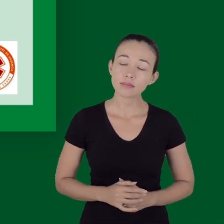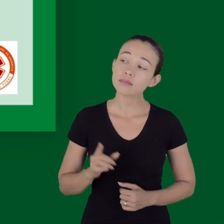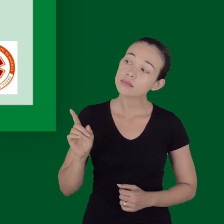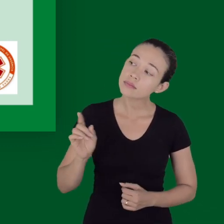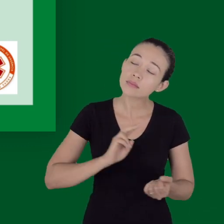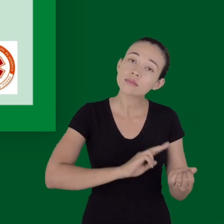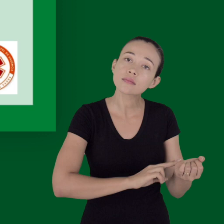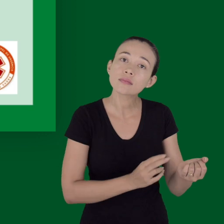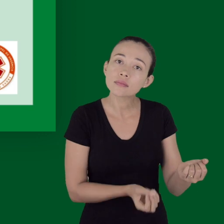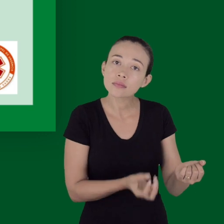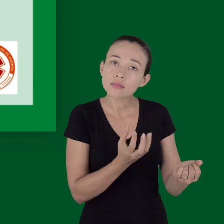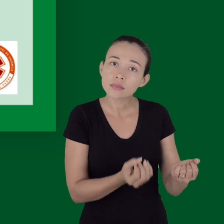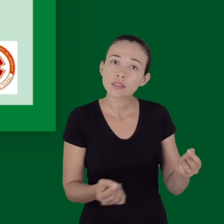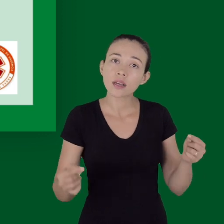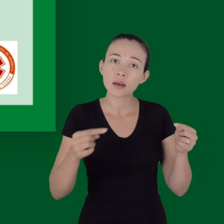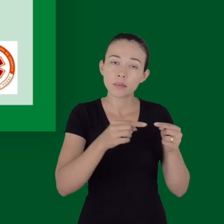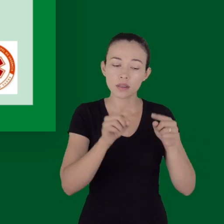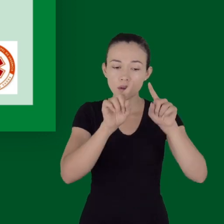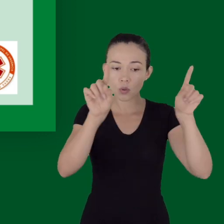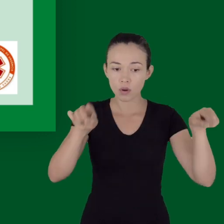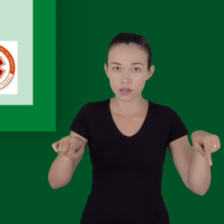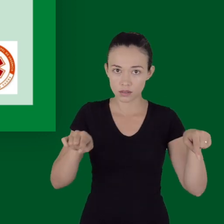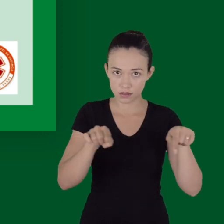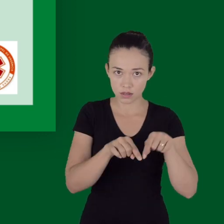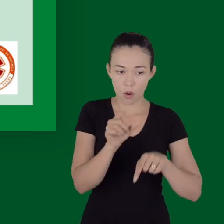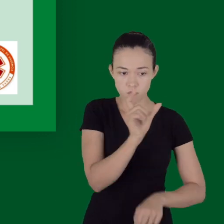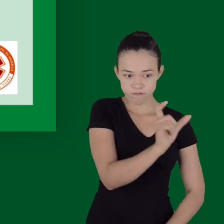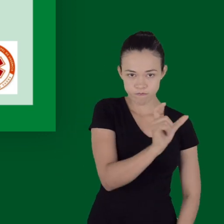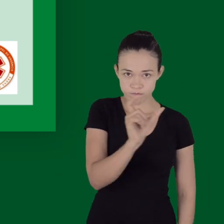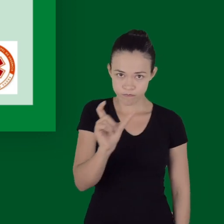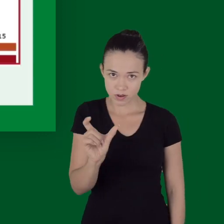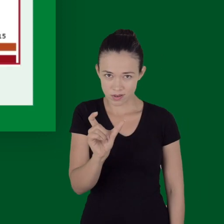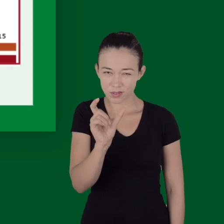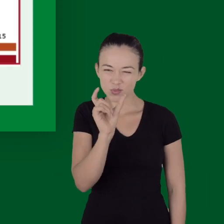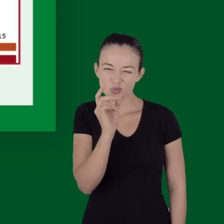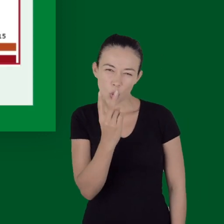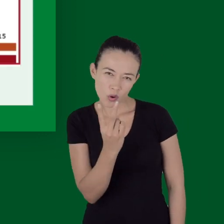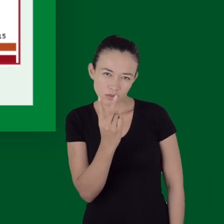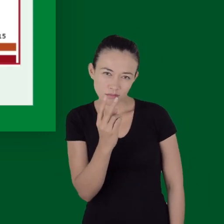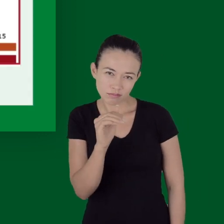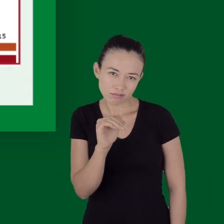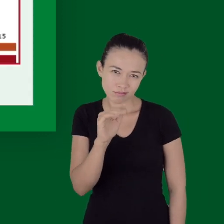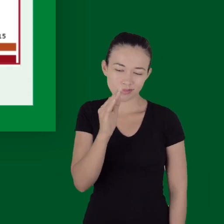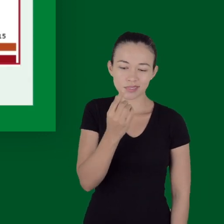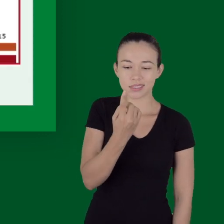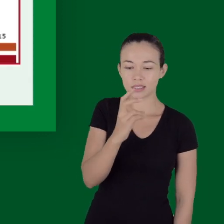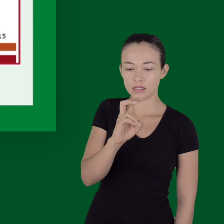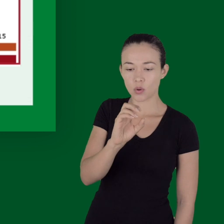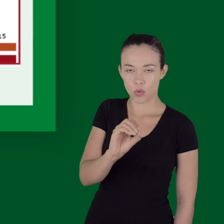um pouquinho mais que 2 quadradões, né? Então ela está um pouquinho mais que 150 no flutter atrial.